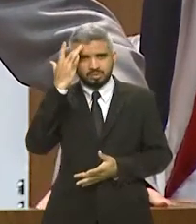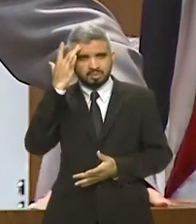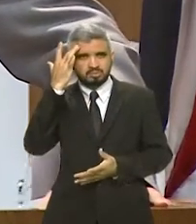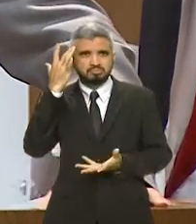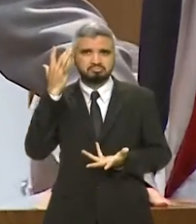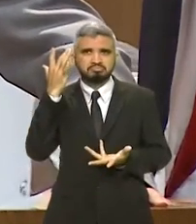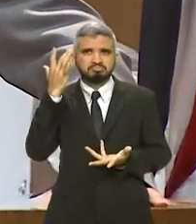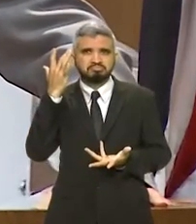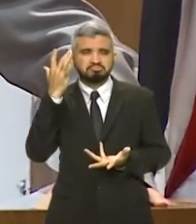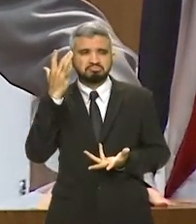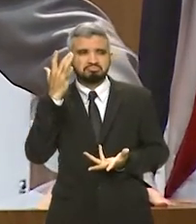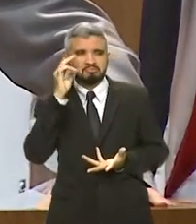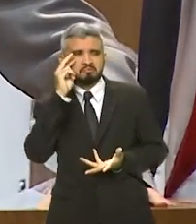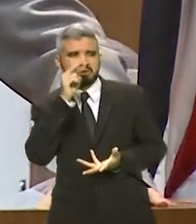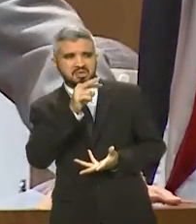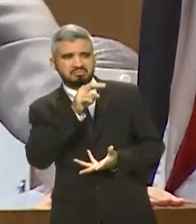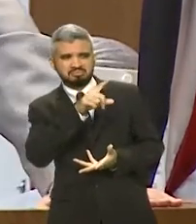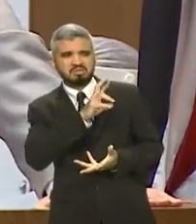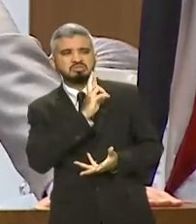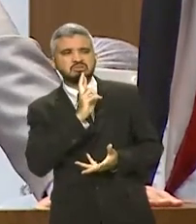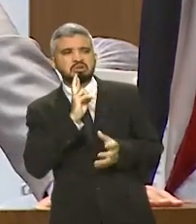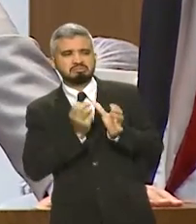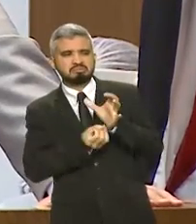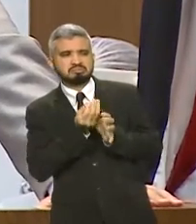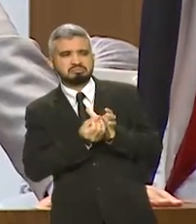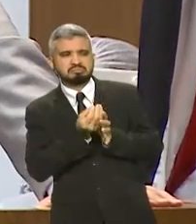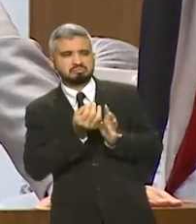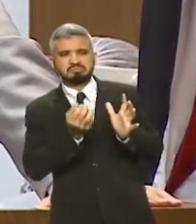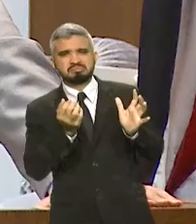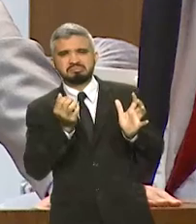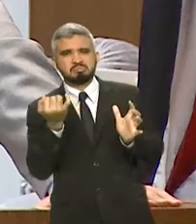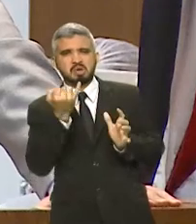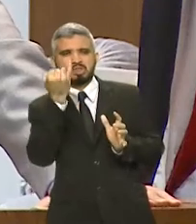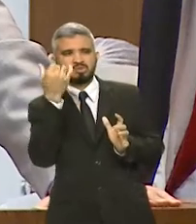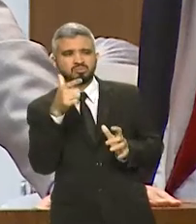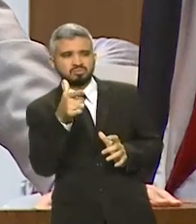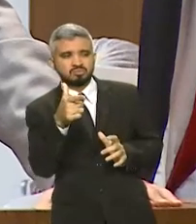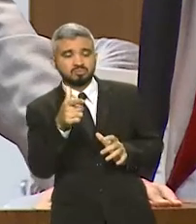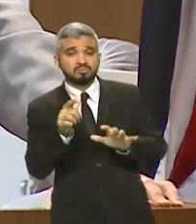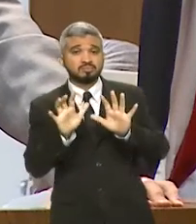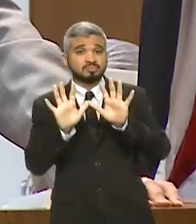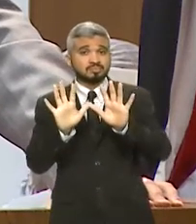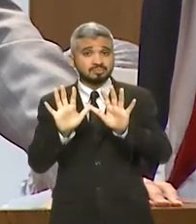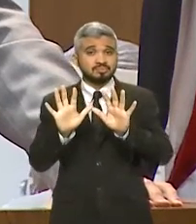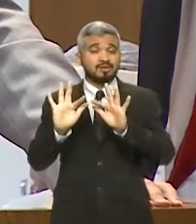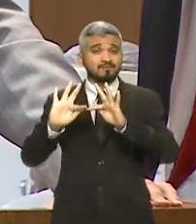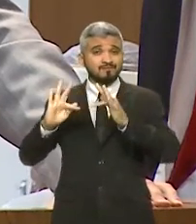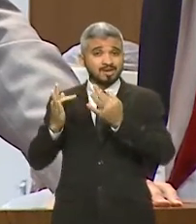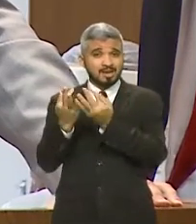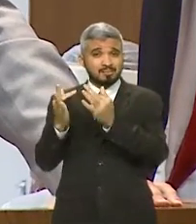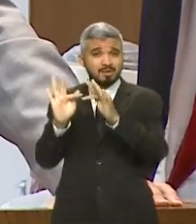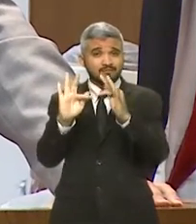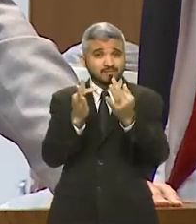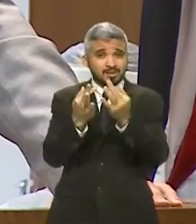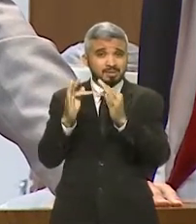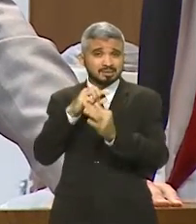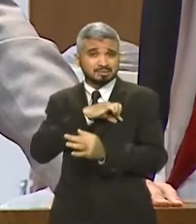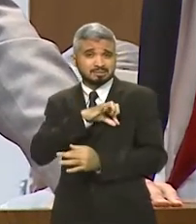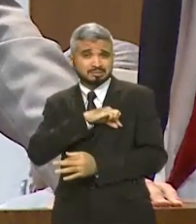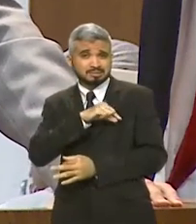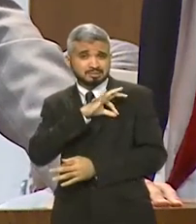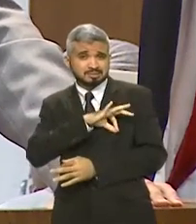essa ação signifique bastante, mas quem tem o dinheiro contado sabe exatamente a